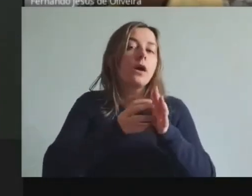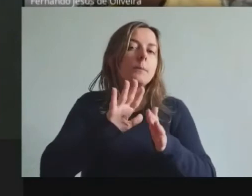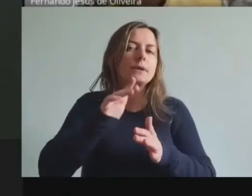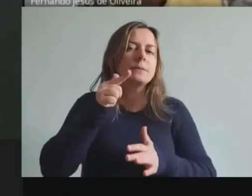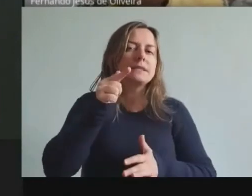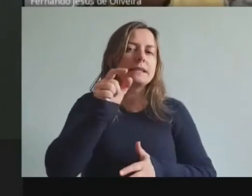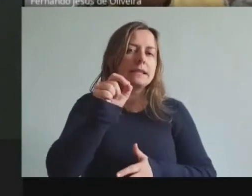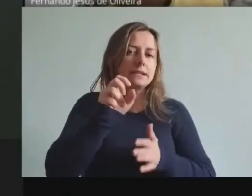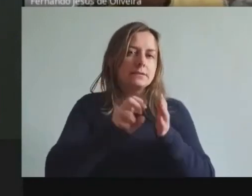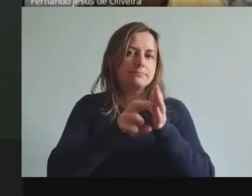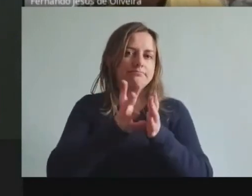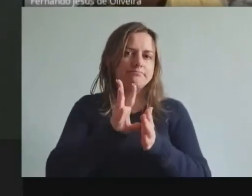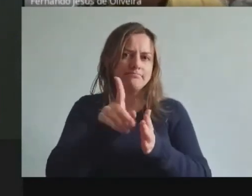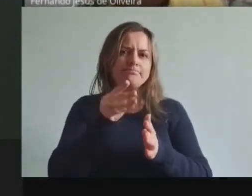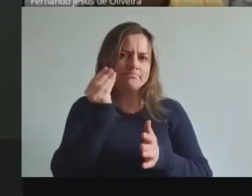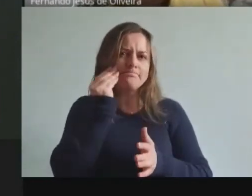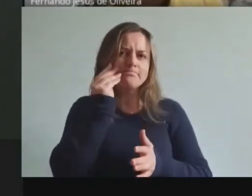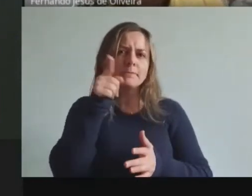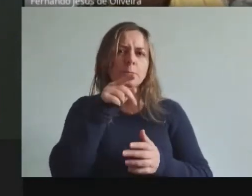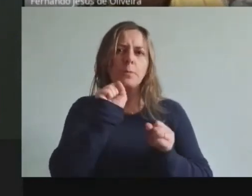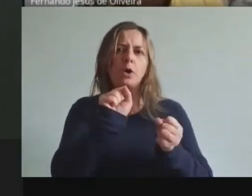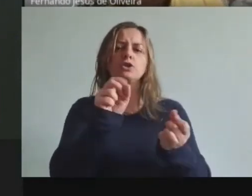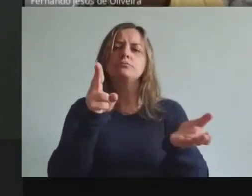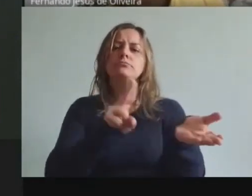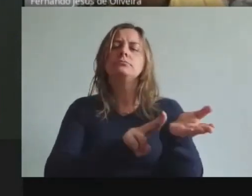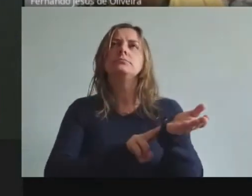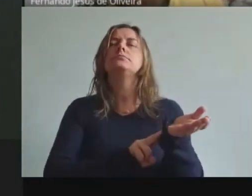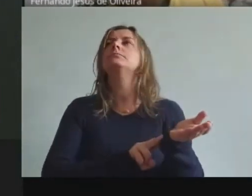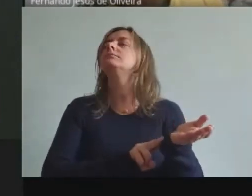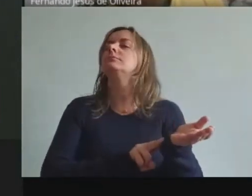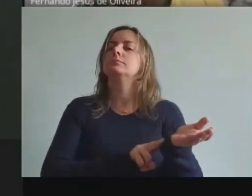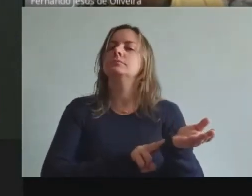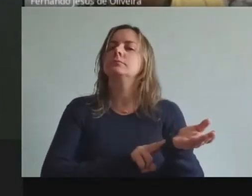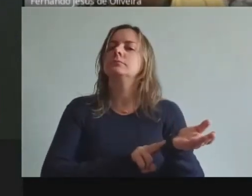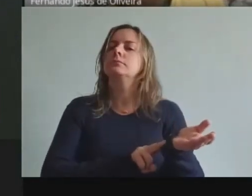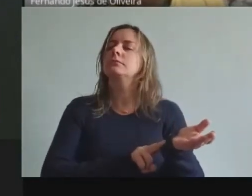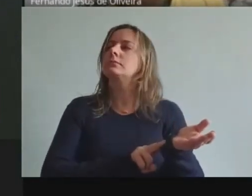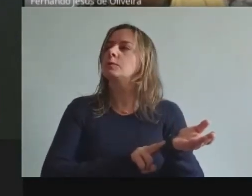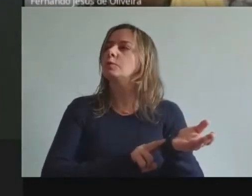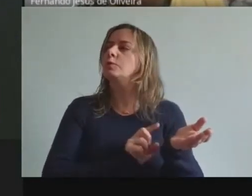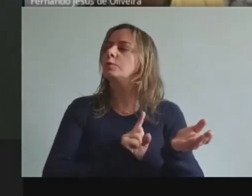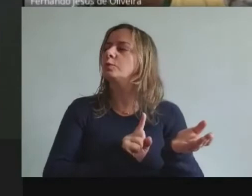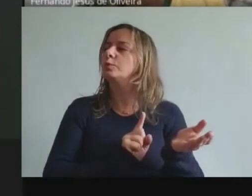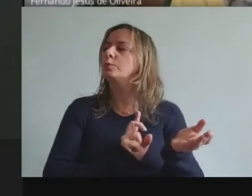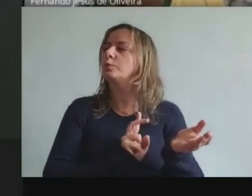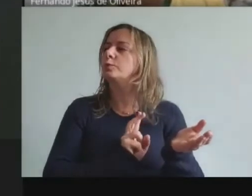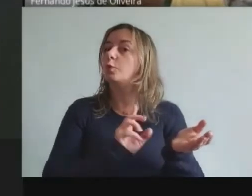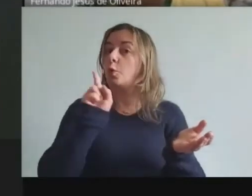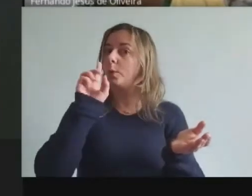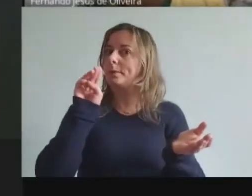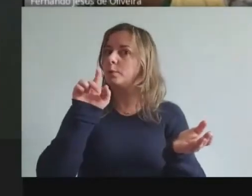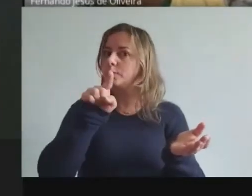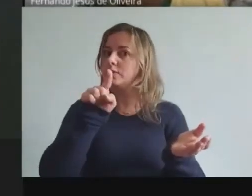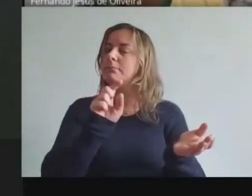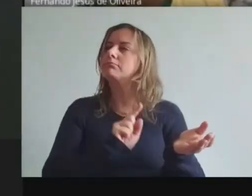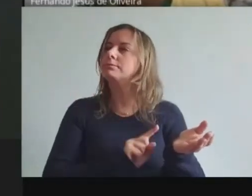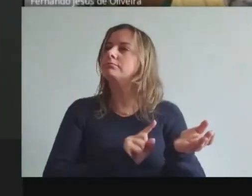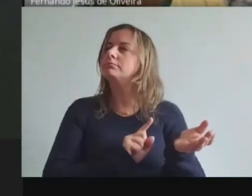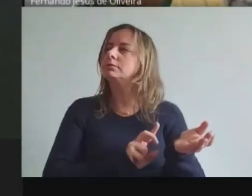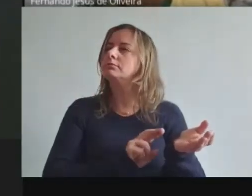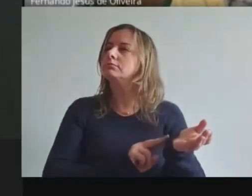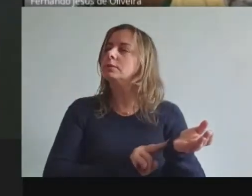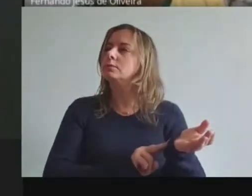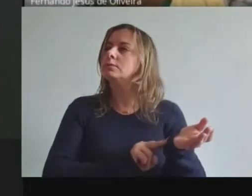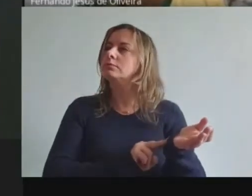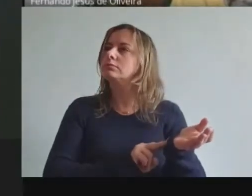aqui, ó, nessa posição aqui. Você vai sentir a pulsação. Conta isso aí durante 1 minuto,